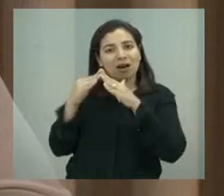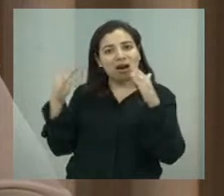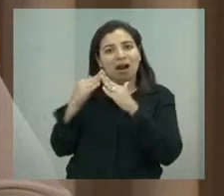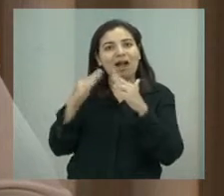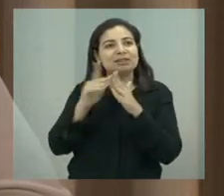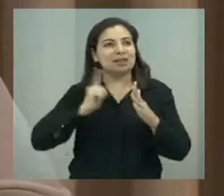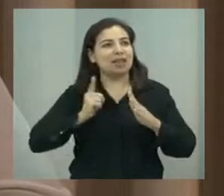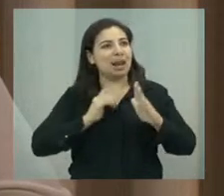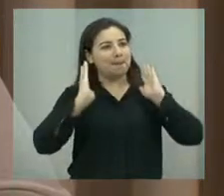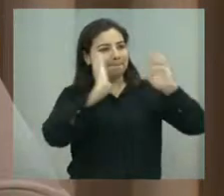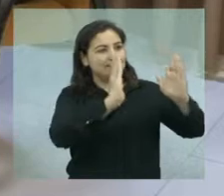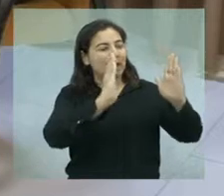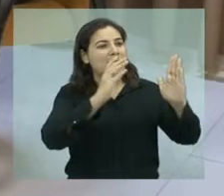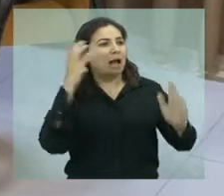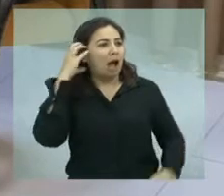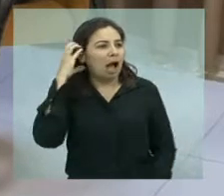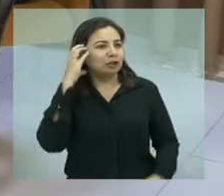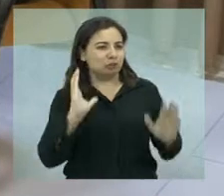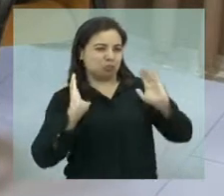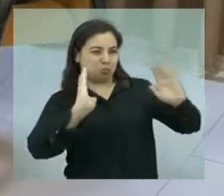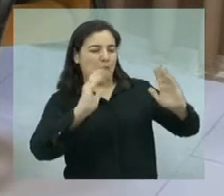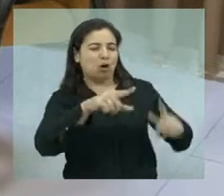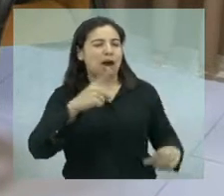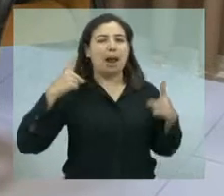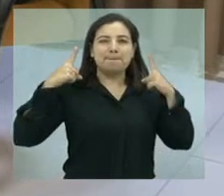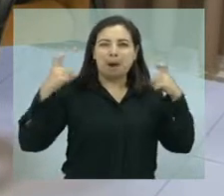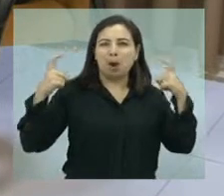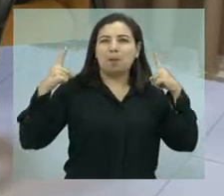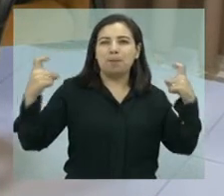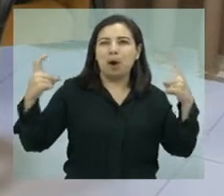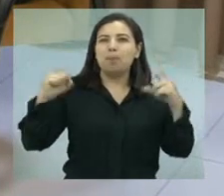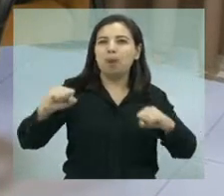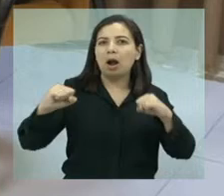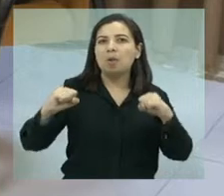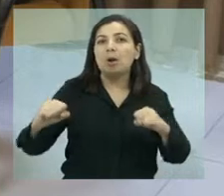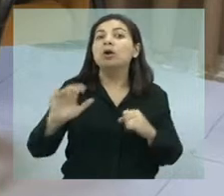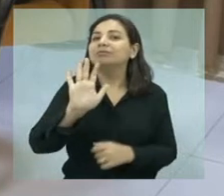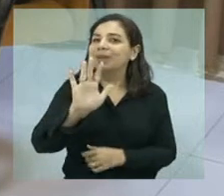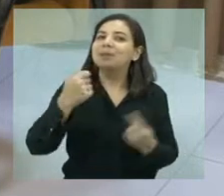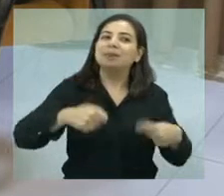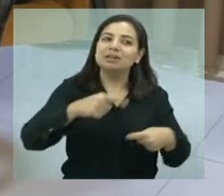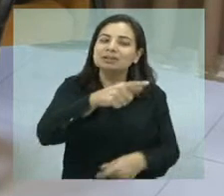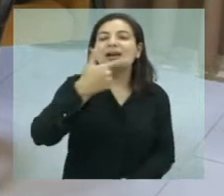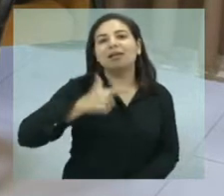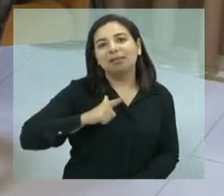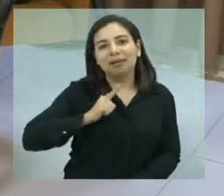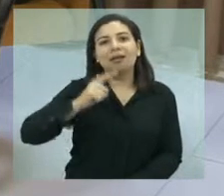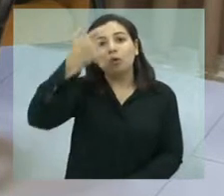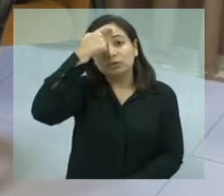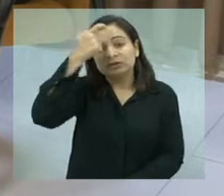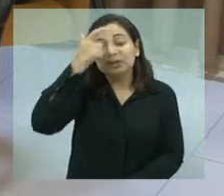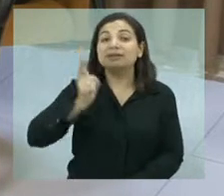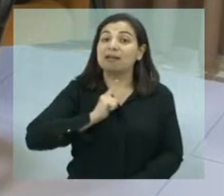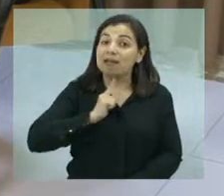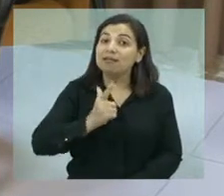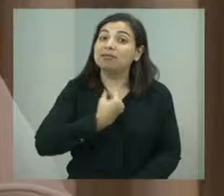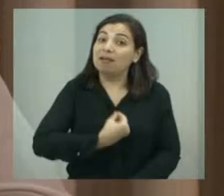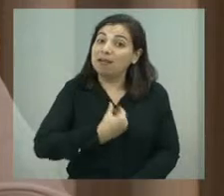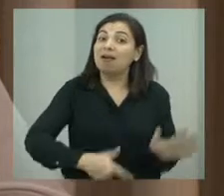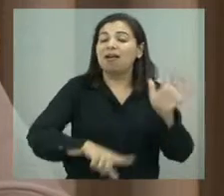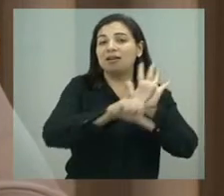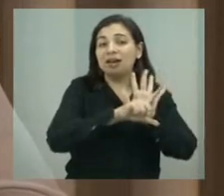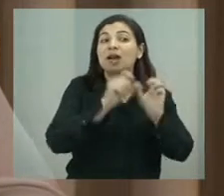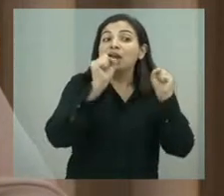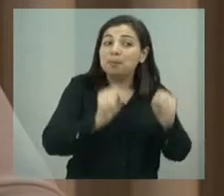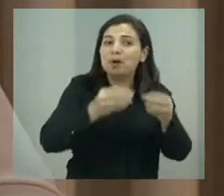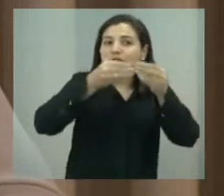som. E aí também essas pessoas também precisam, né, ter a consciência de que aquele ruído ele não é só